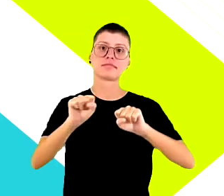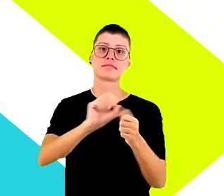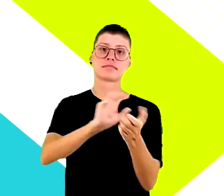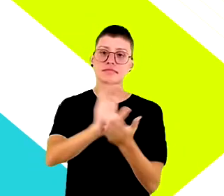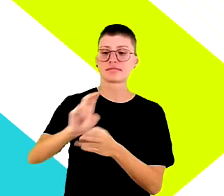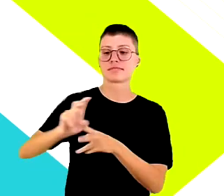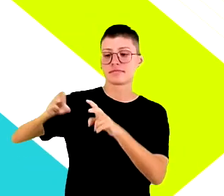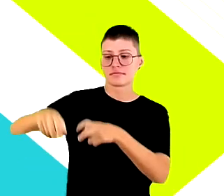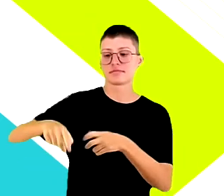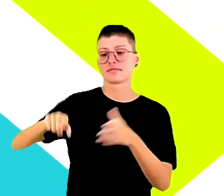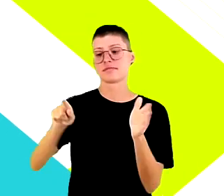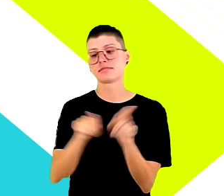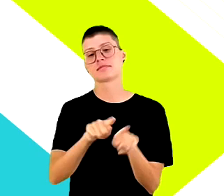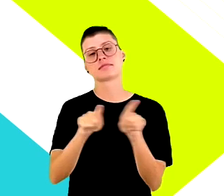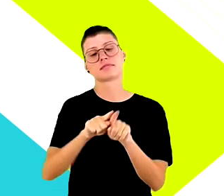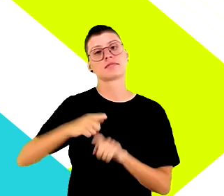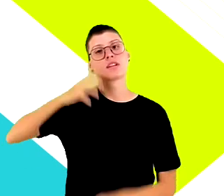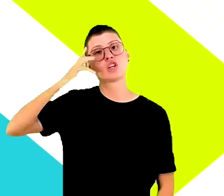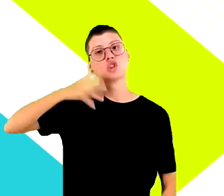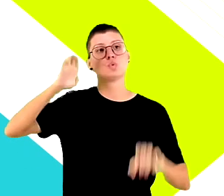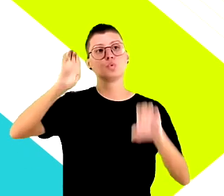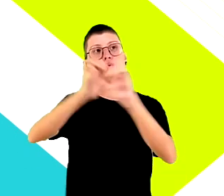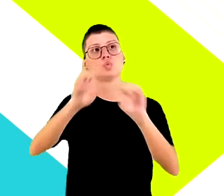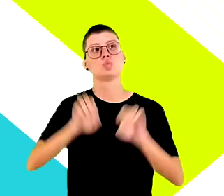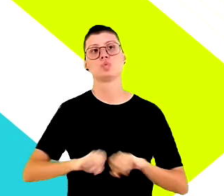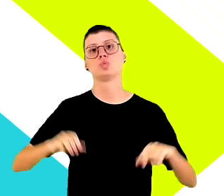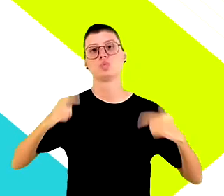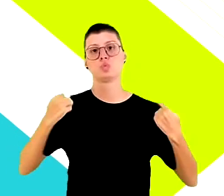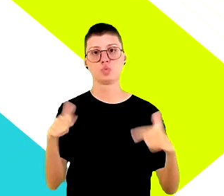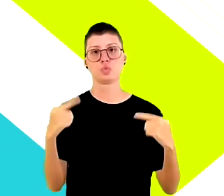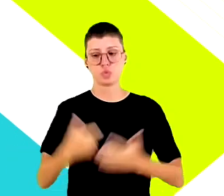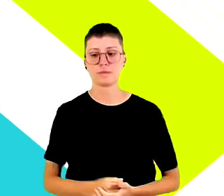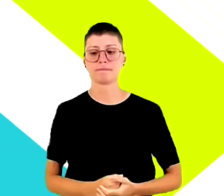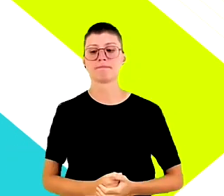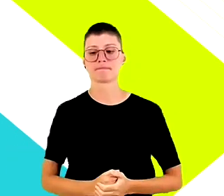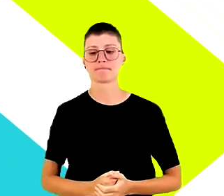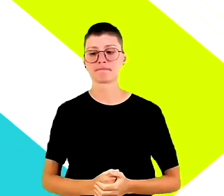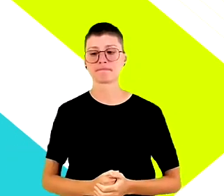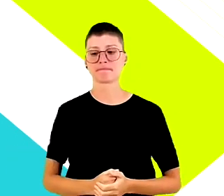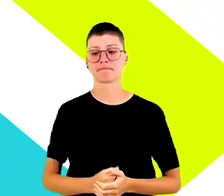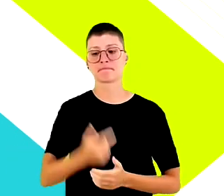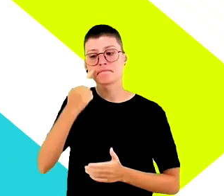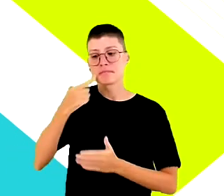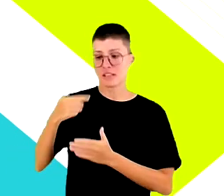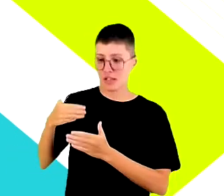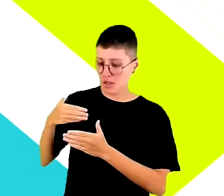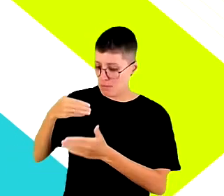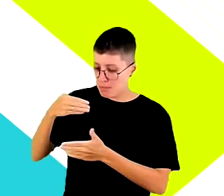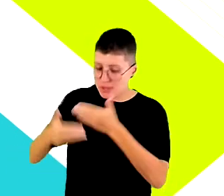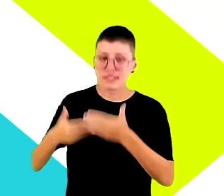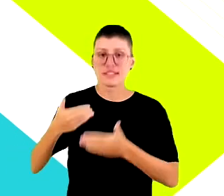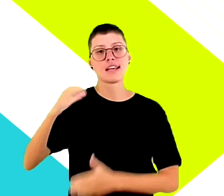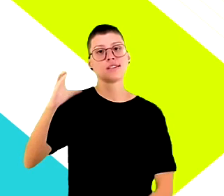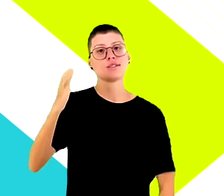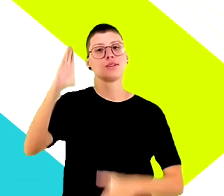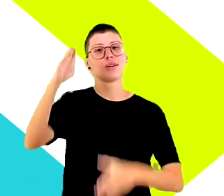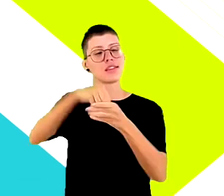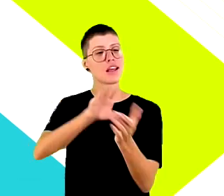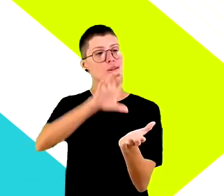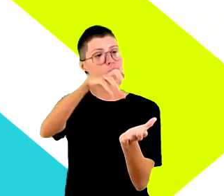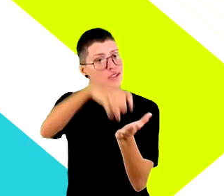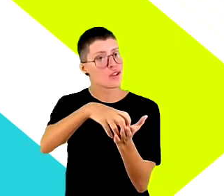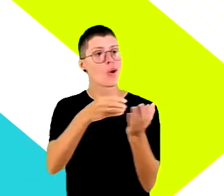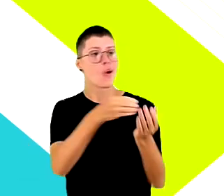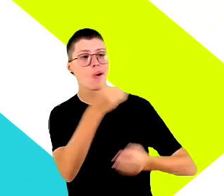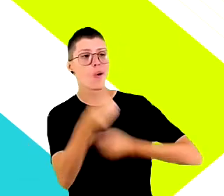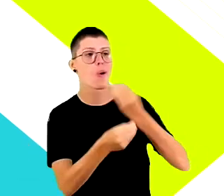praticamente não existe. Né? Então, né, olhando um pouco do processo de crédito no setor, né, e a concessão, né, hoje você